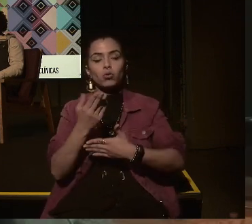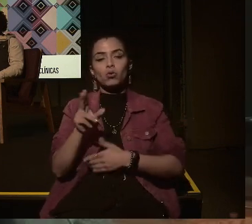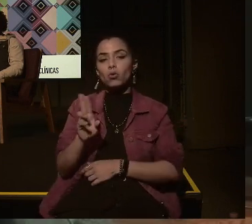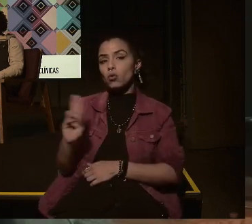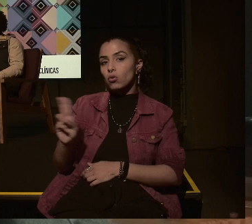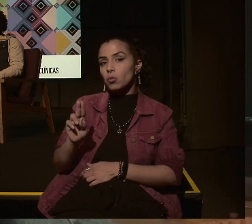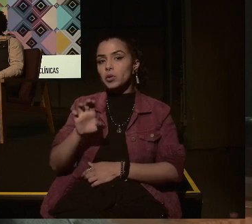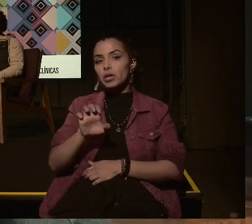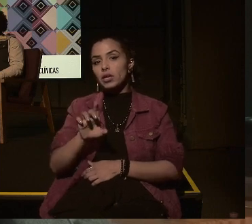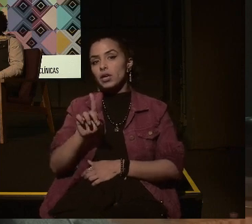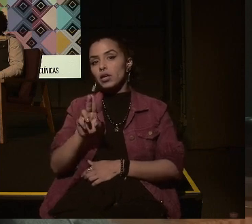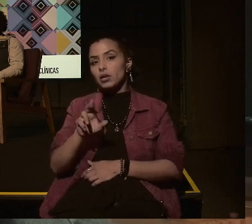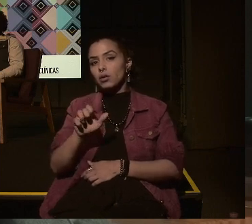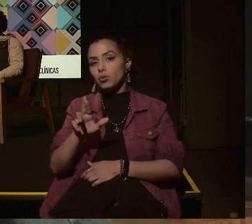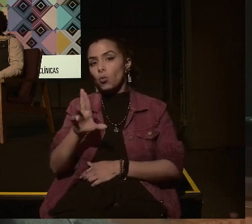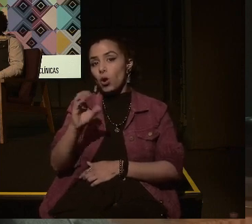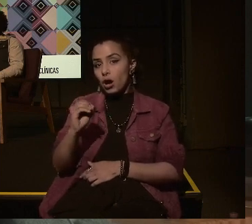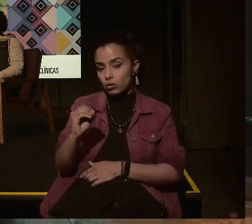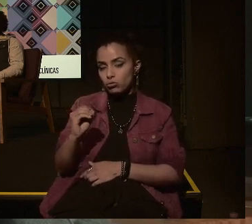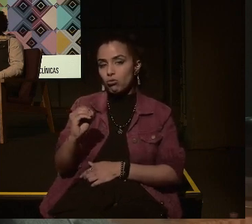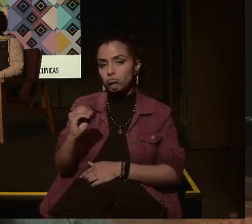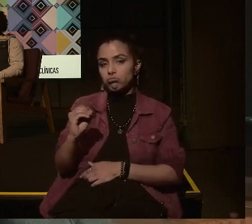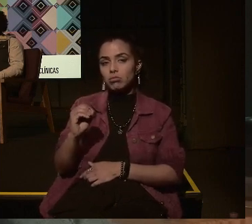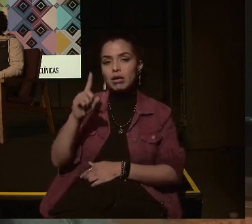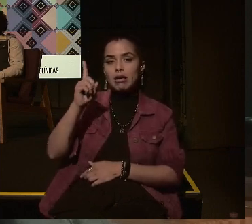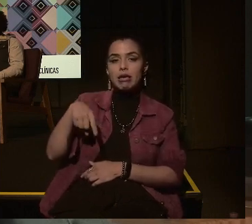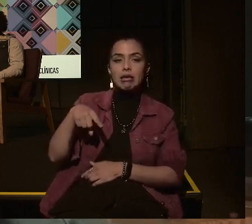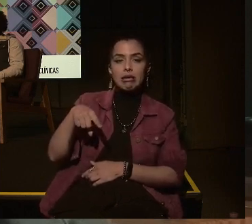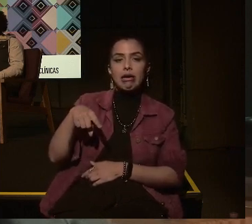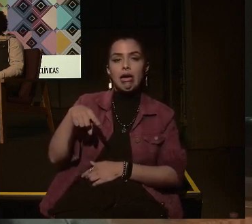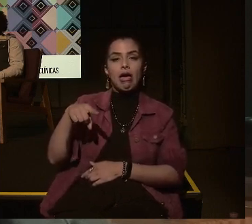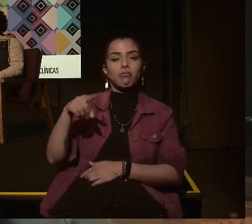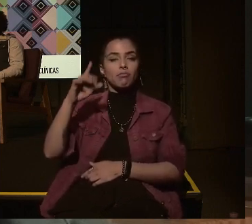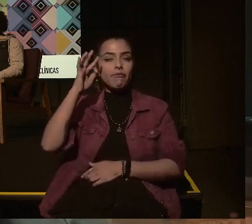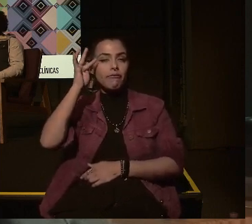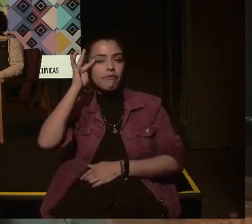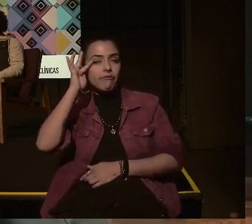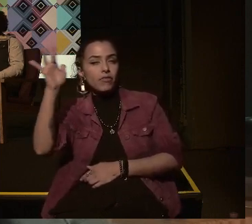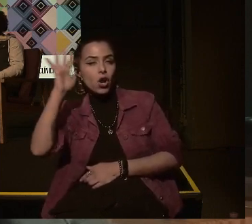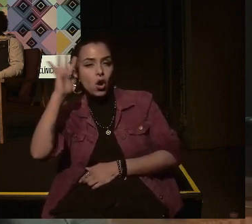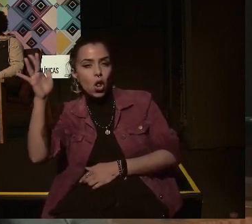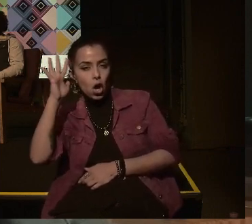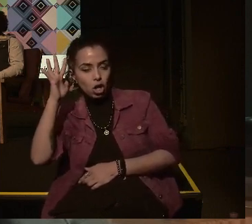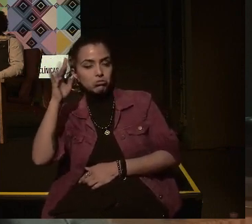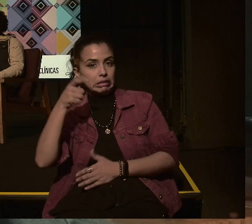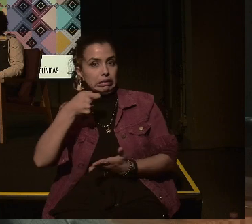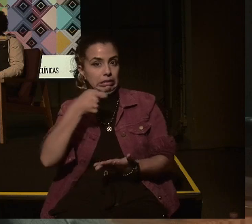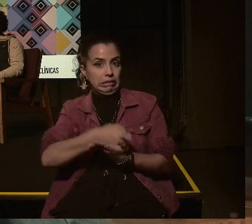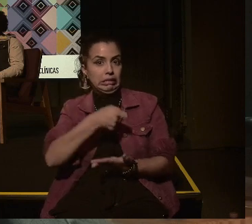Glissant, um filósofo bastante rigoroso,